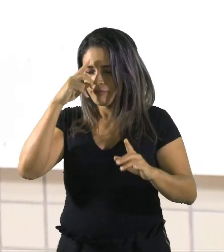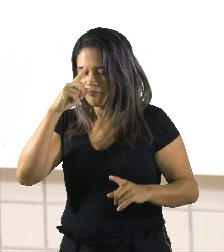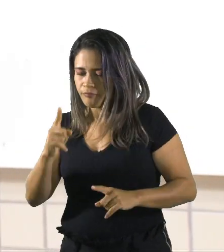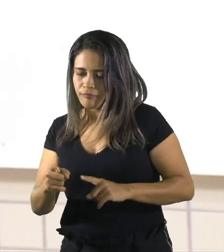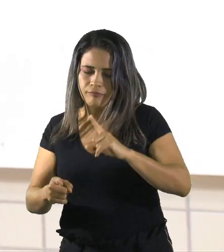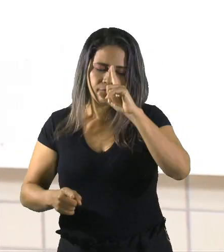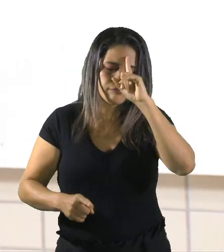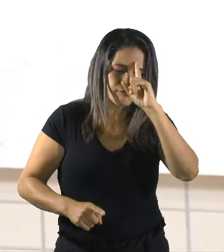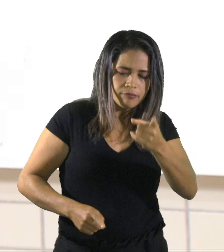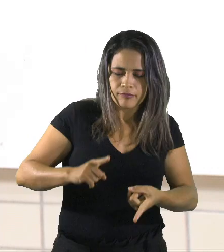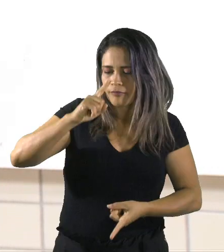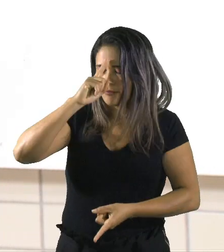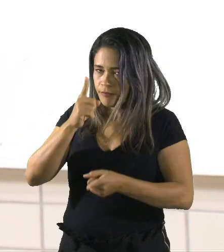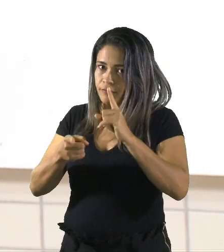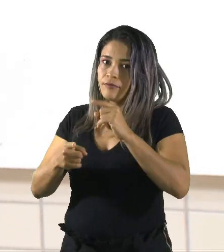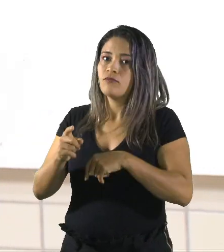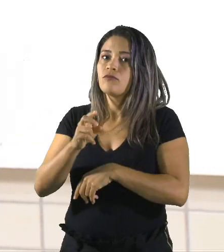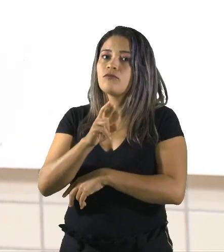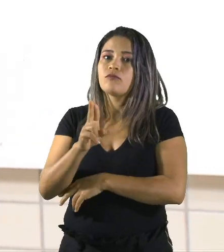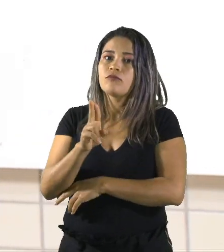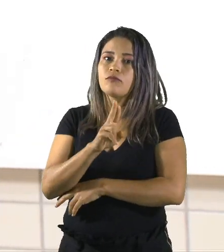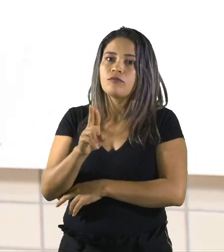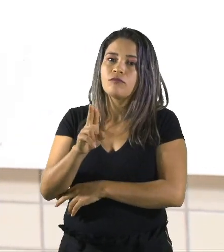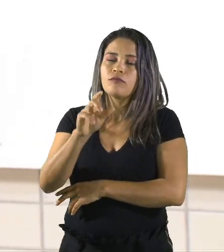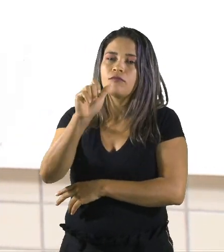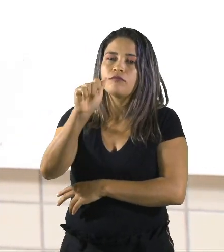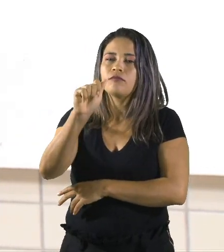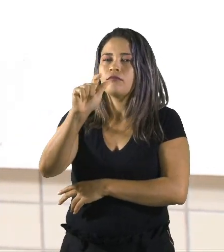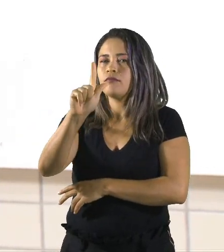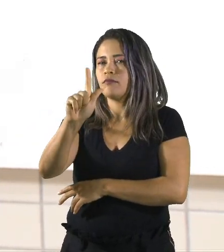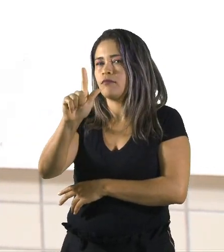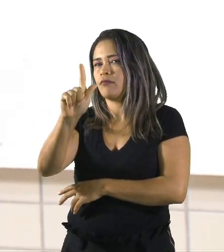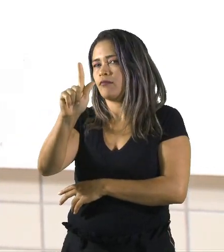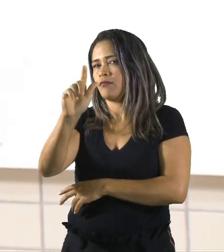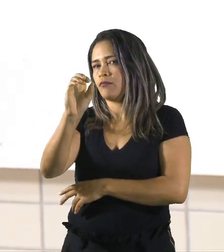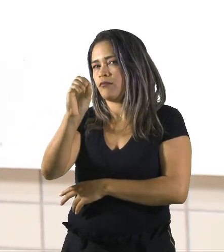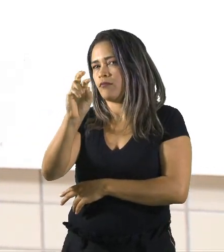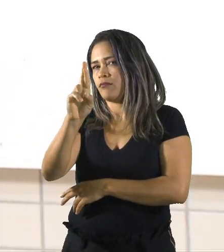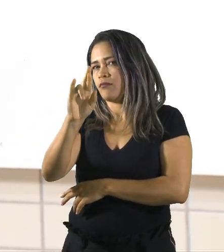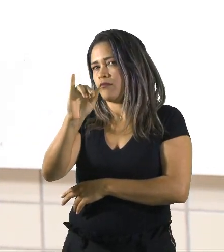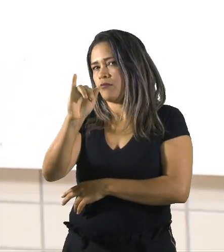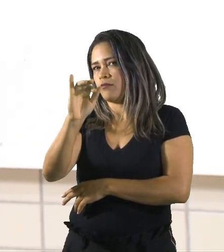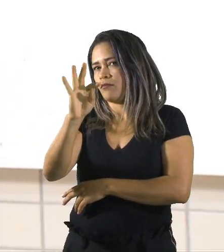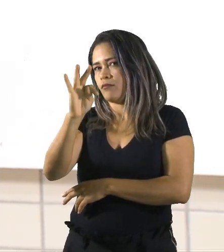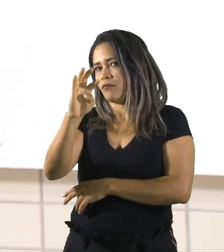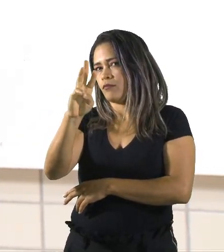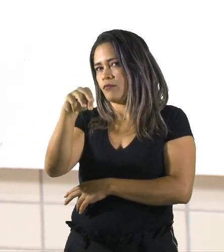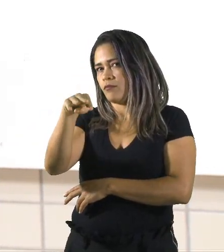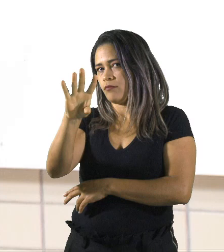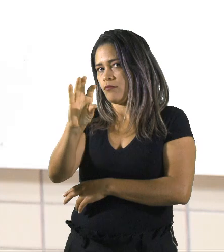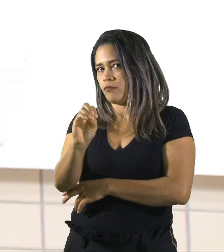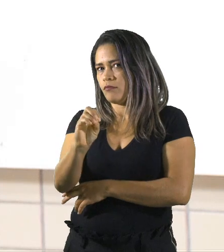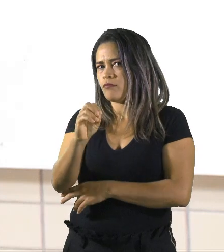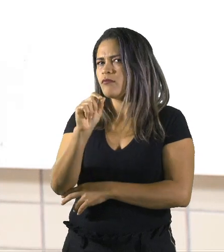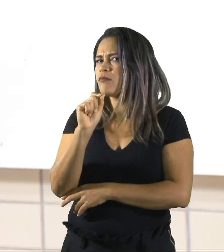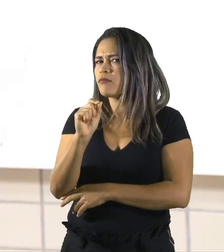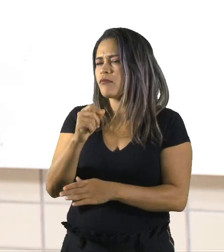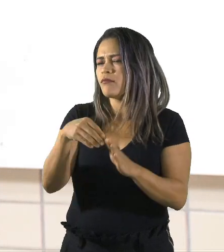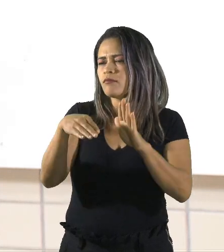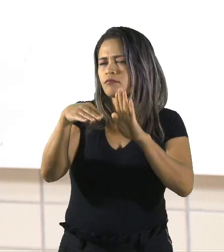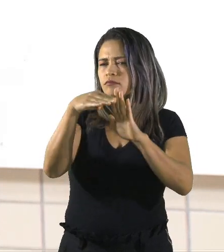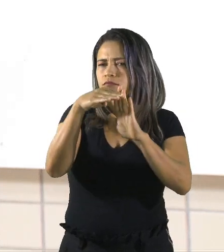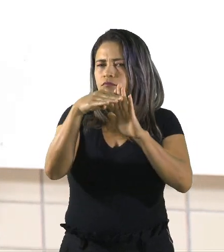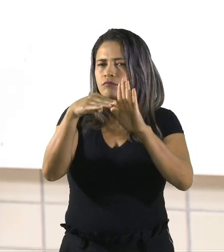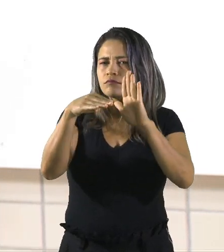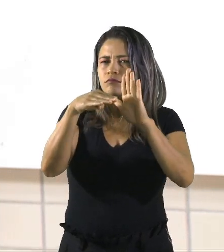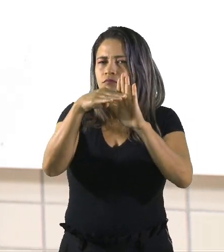faça aquilo, a gente chama isso de algoritmo, certo? Um algoritmo é um passo a passo, é